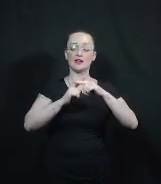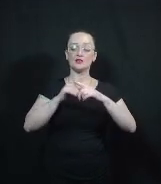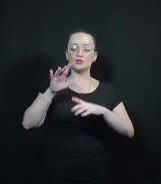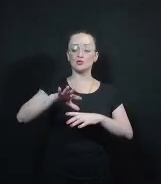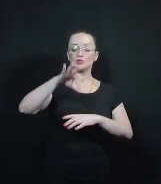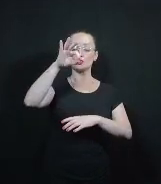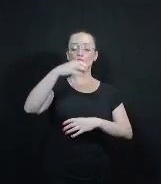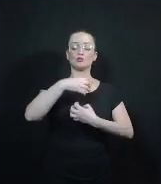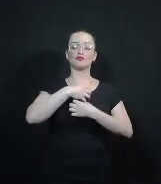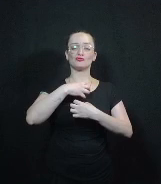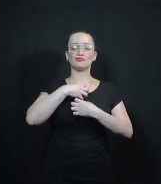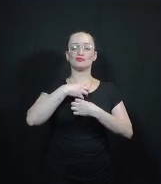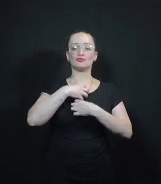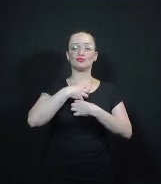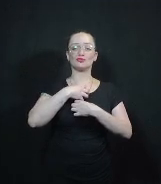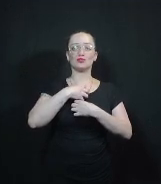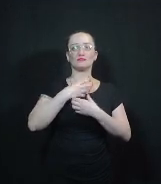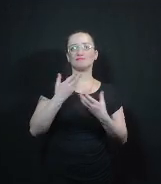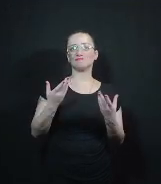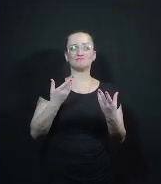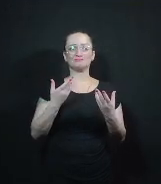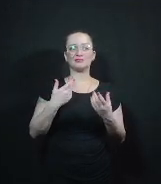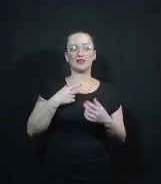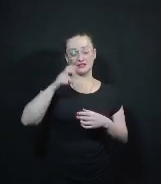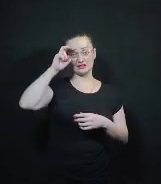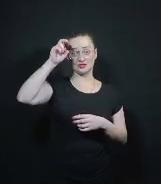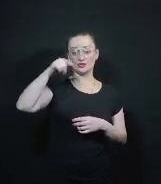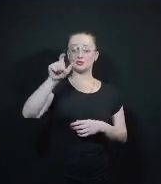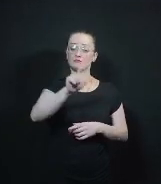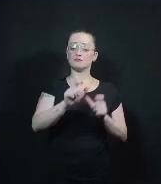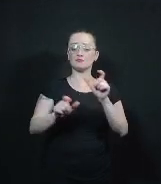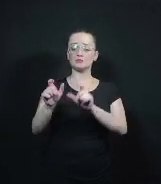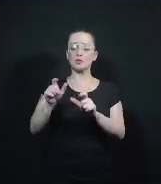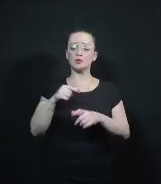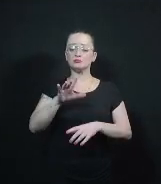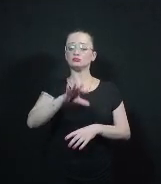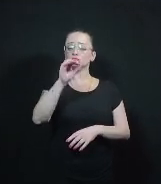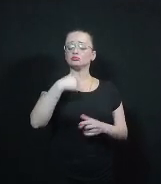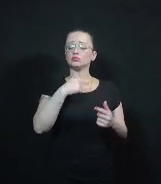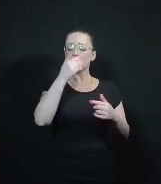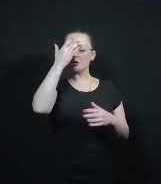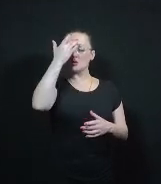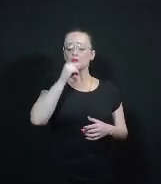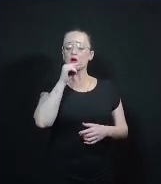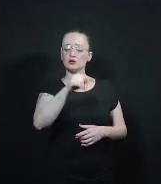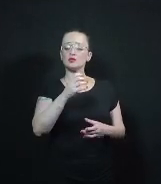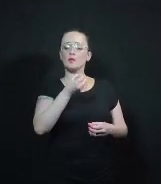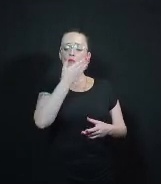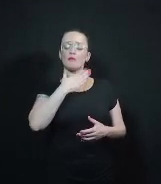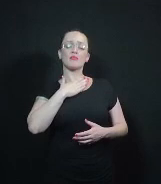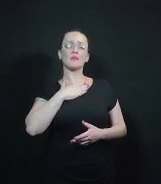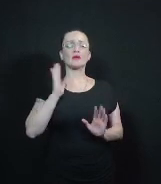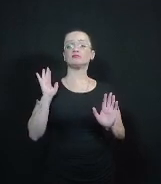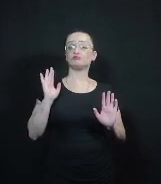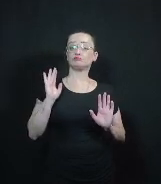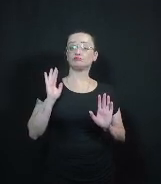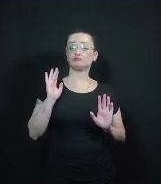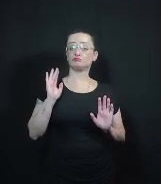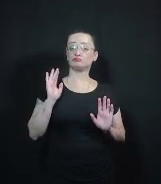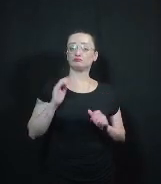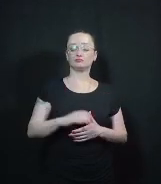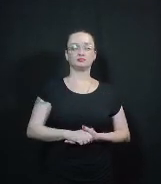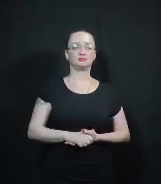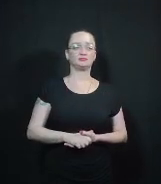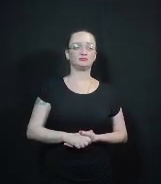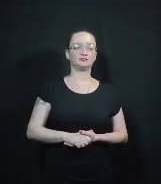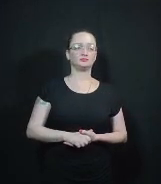escolhida de uma forma, sei lá, inteligente por essas pessoas, por elas entenderem que aquilo faz bem para elas de alguma forma.